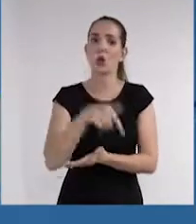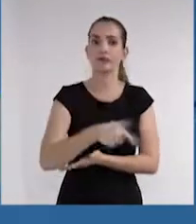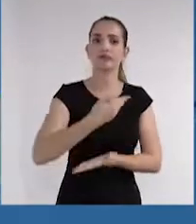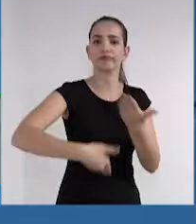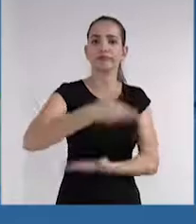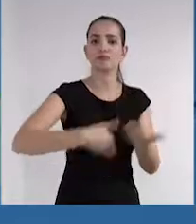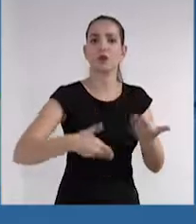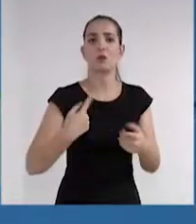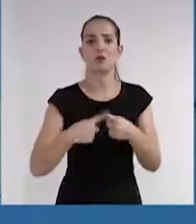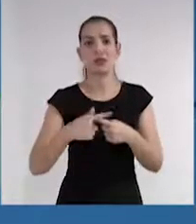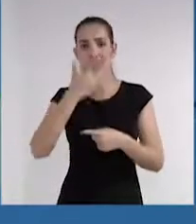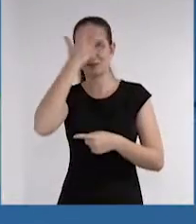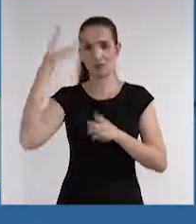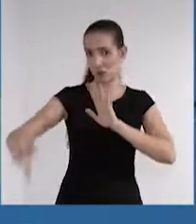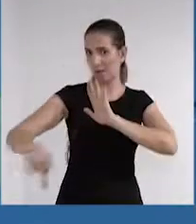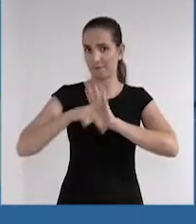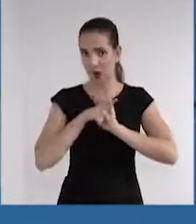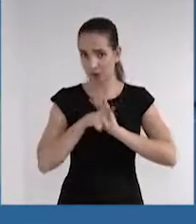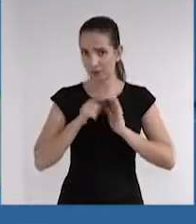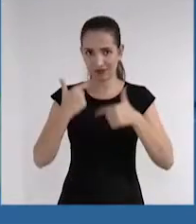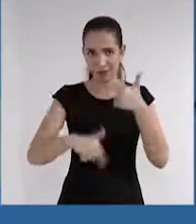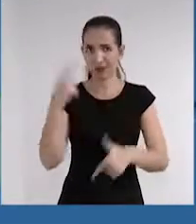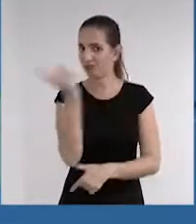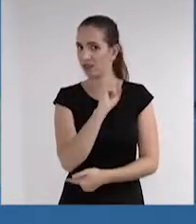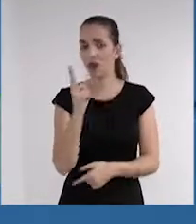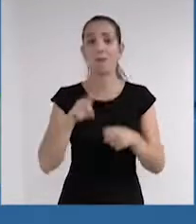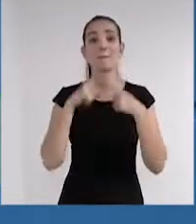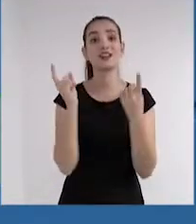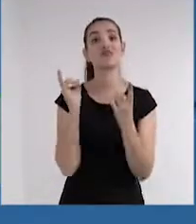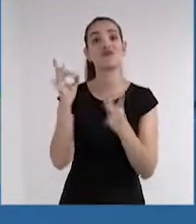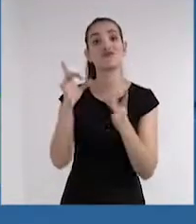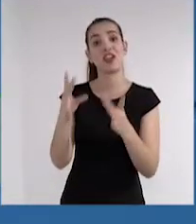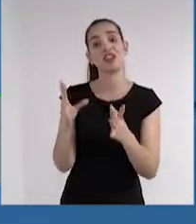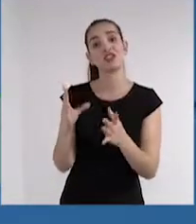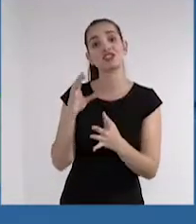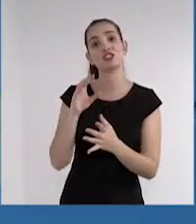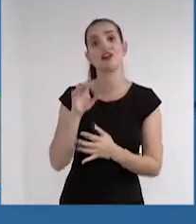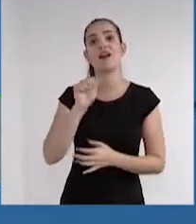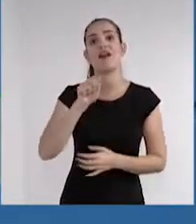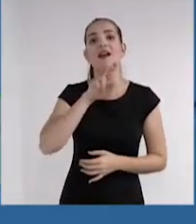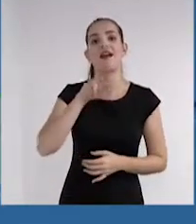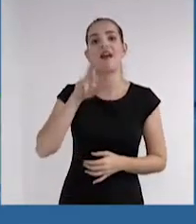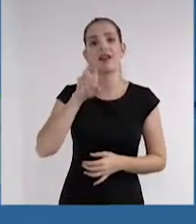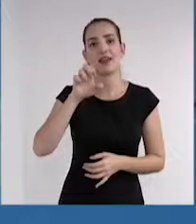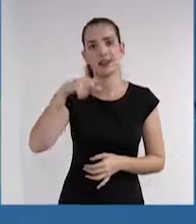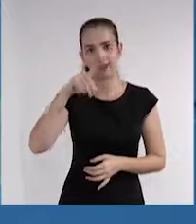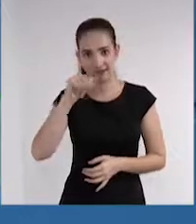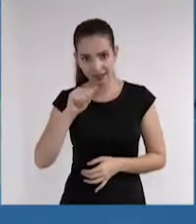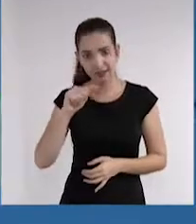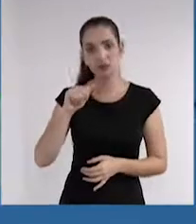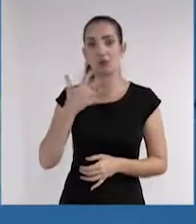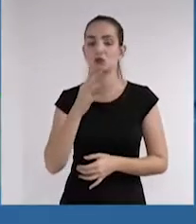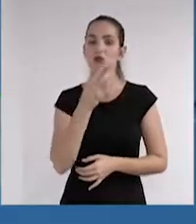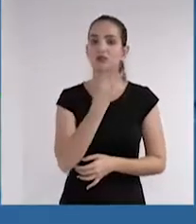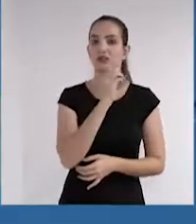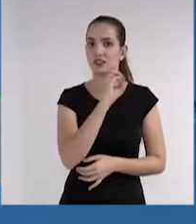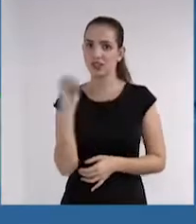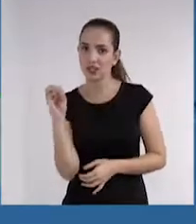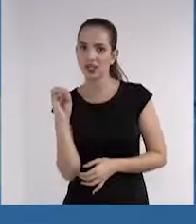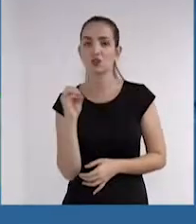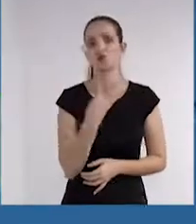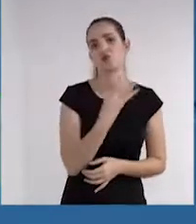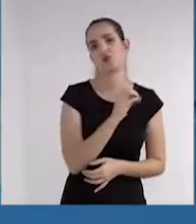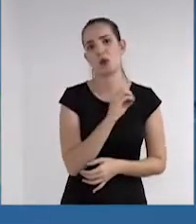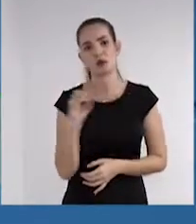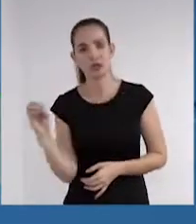não. Eles criam as cooperativas, arrendam para terceiro, certo? 300, 400, 500 hectares